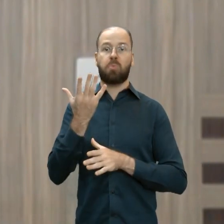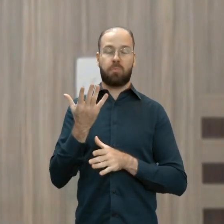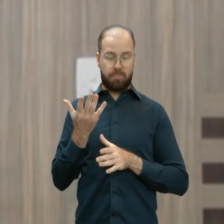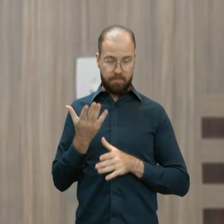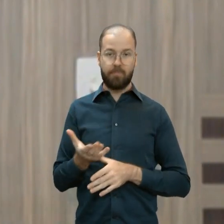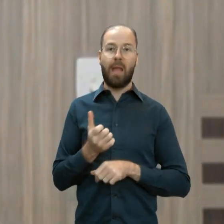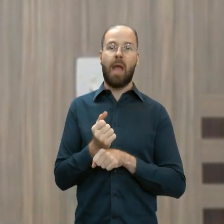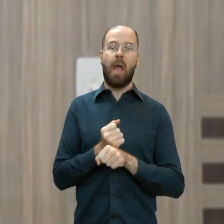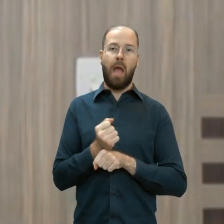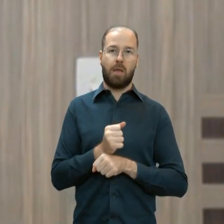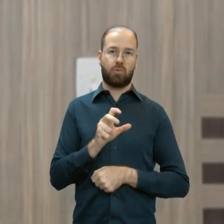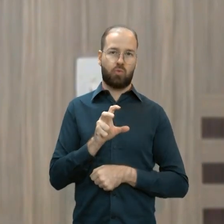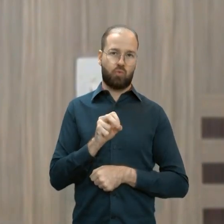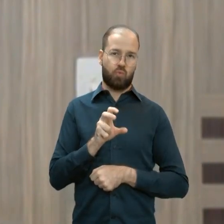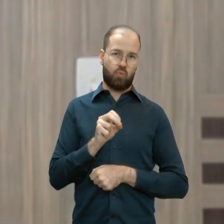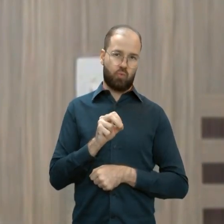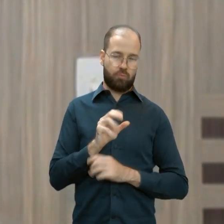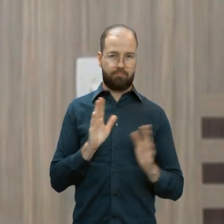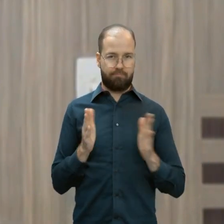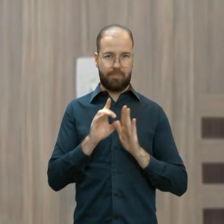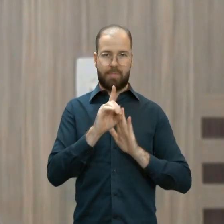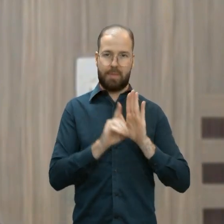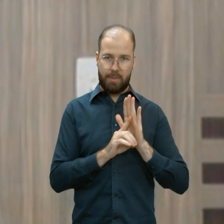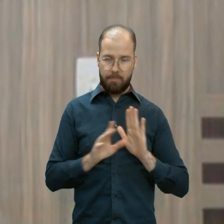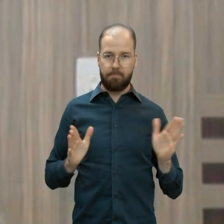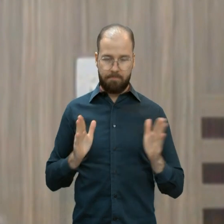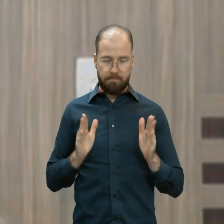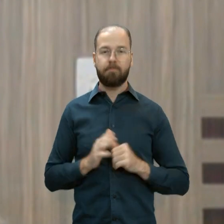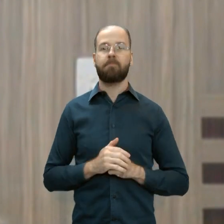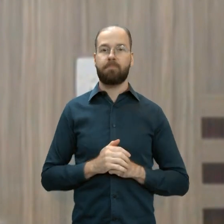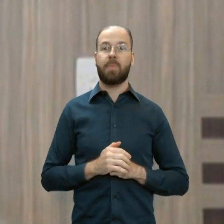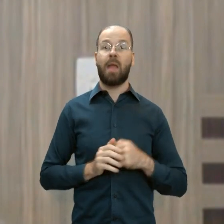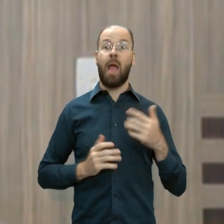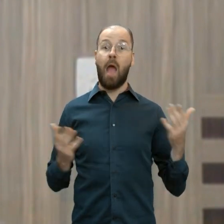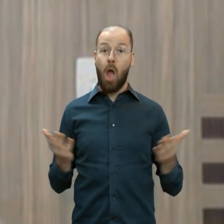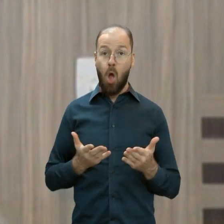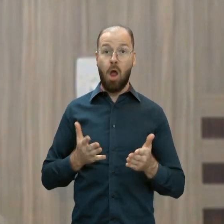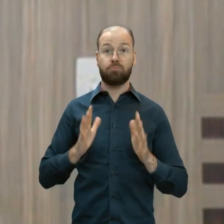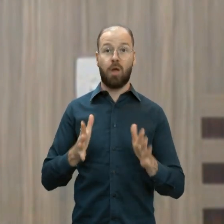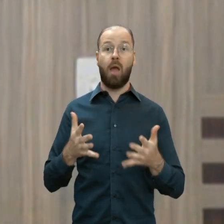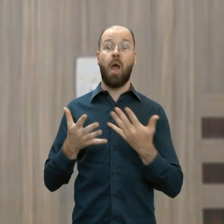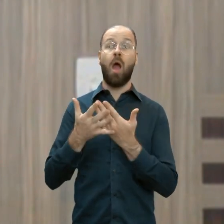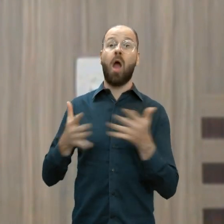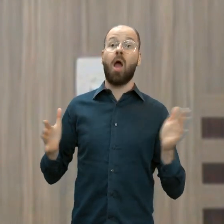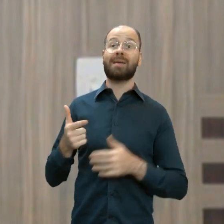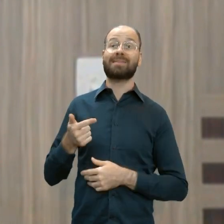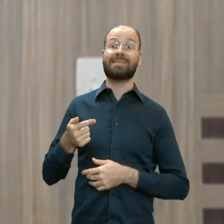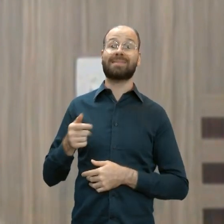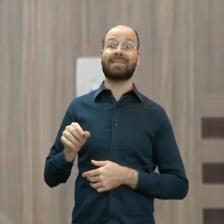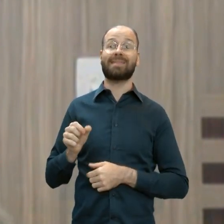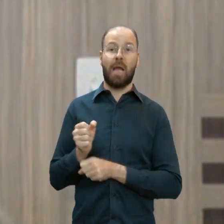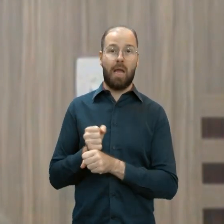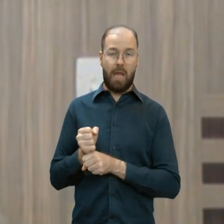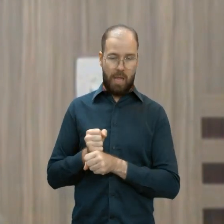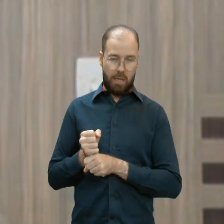aí nos anos 50 e vamos fazer 70 anos agora, né?